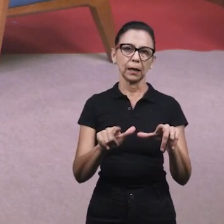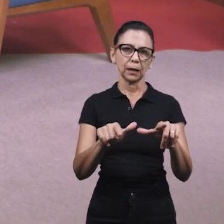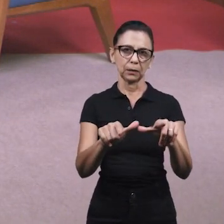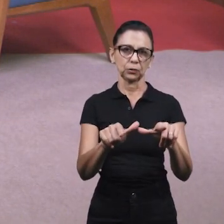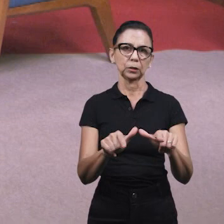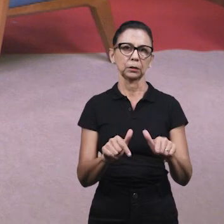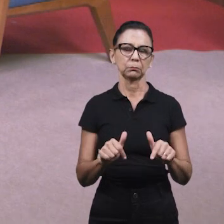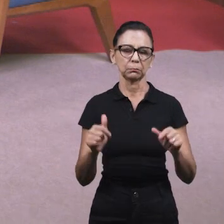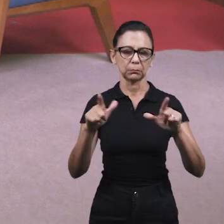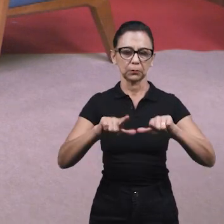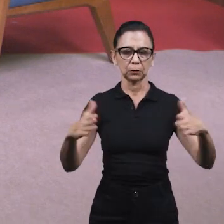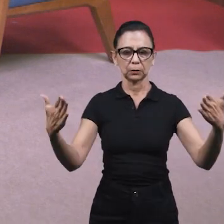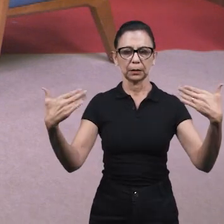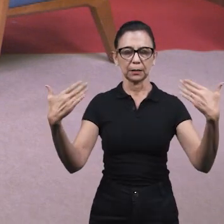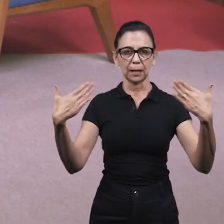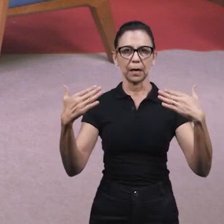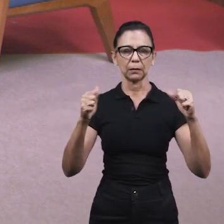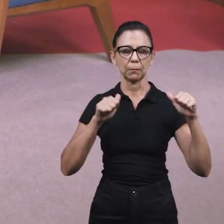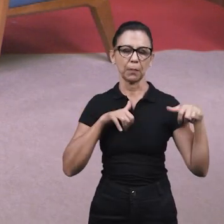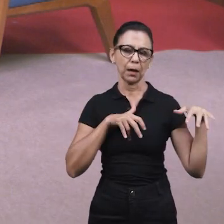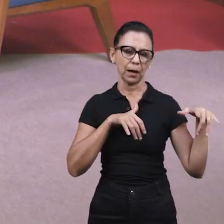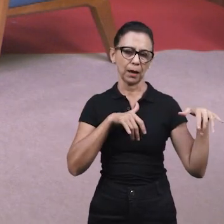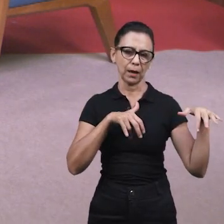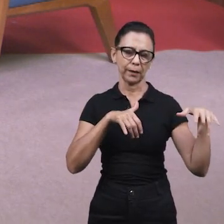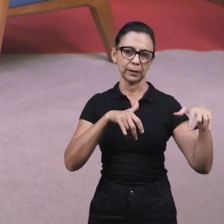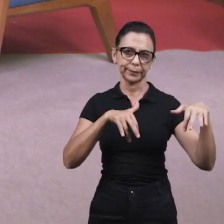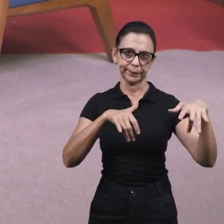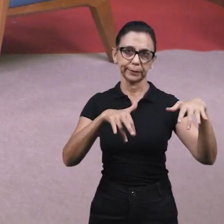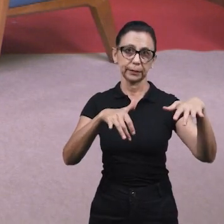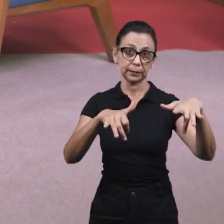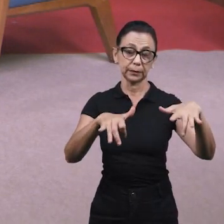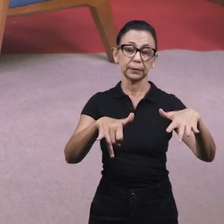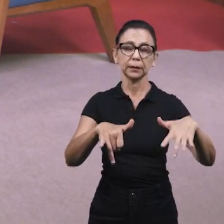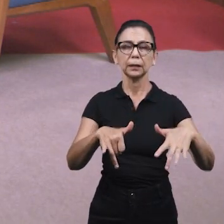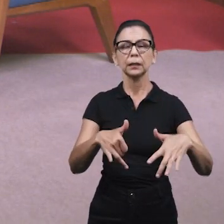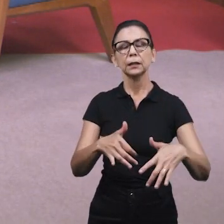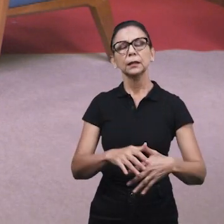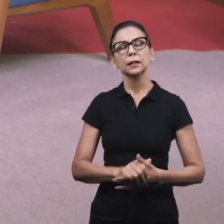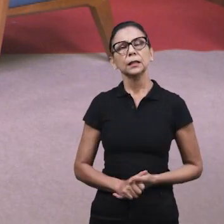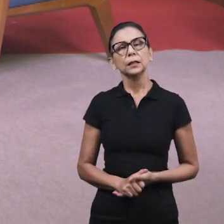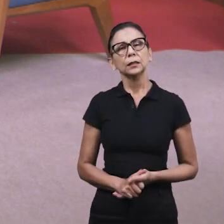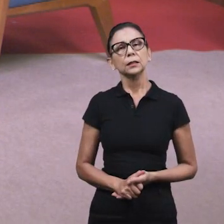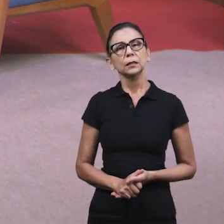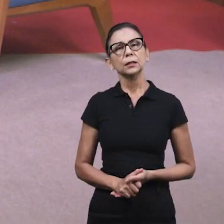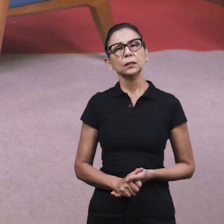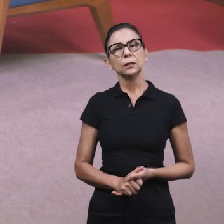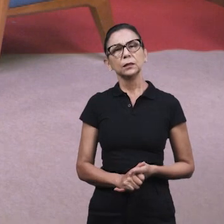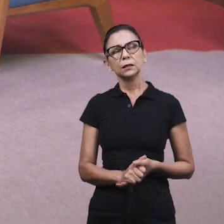jornada ela teve vários elementos, como vocês mesmos disseram,